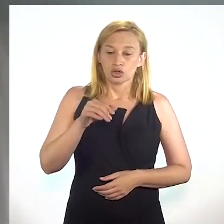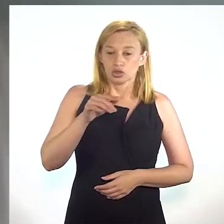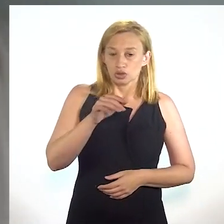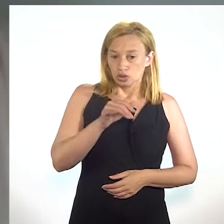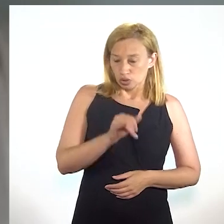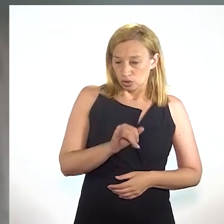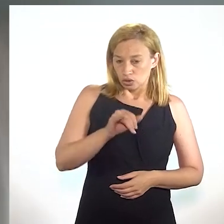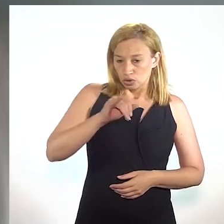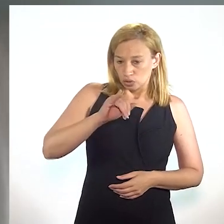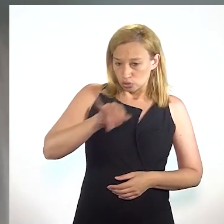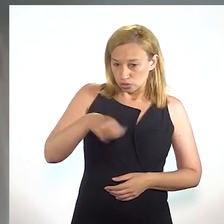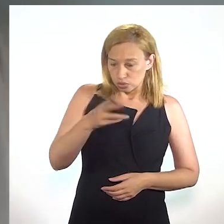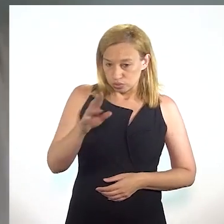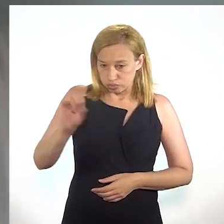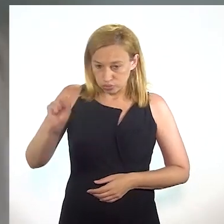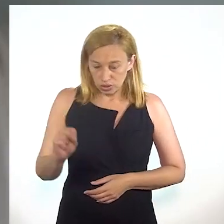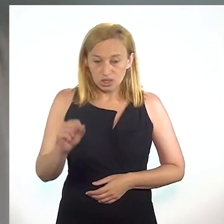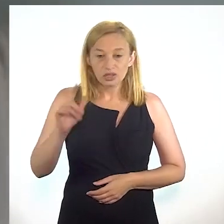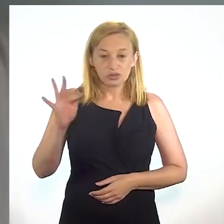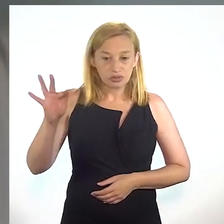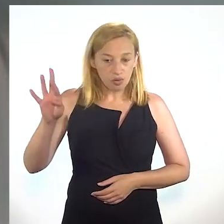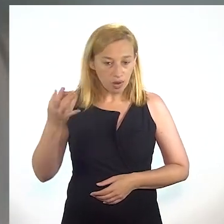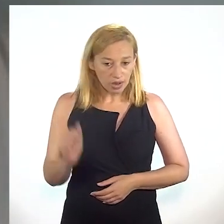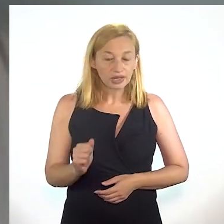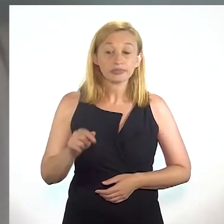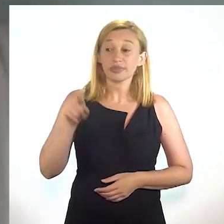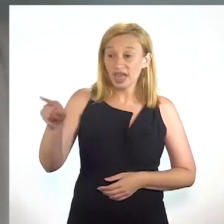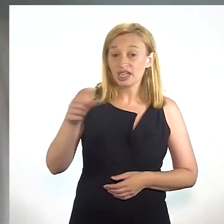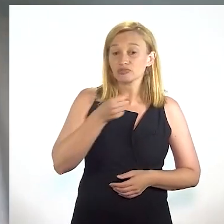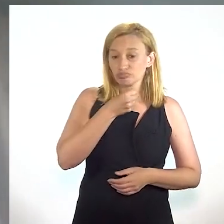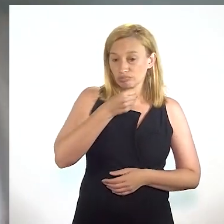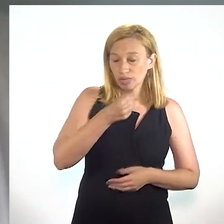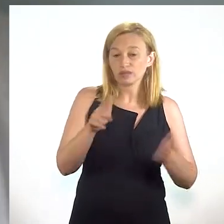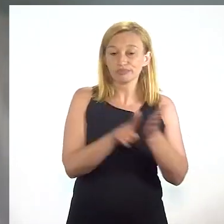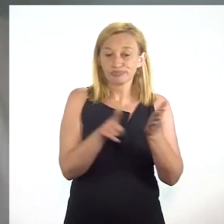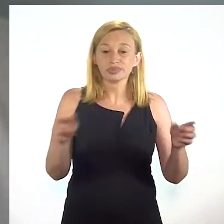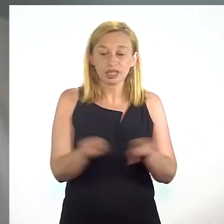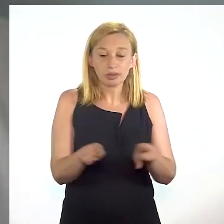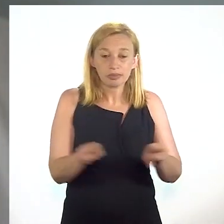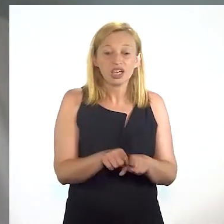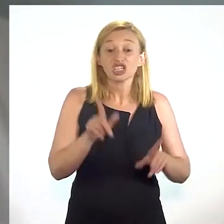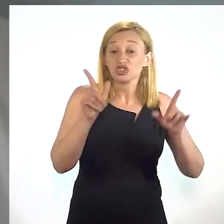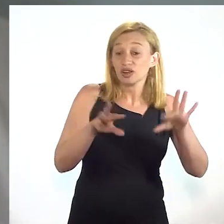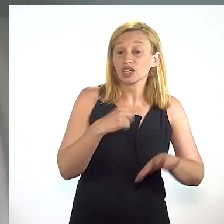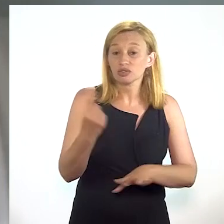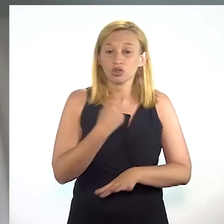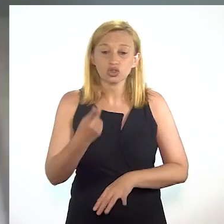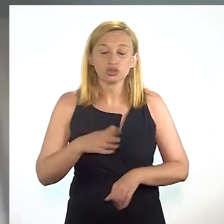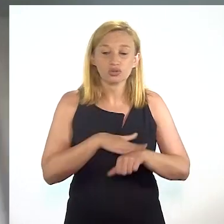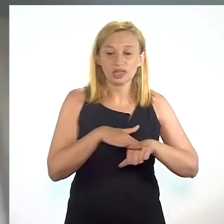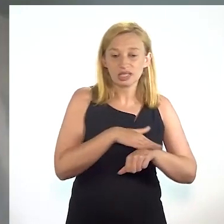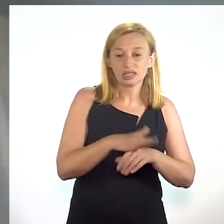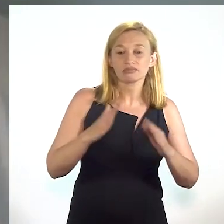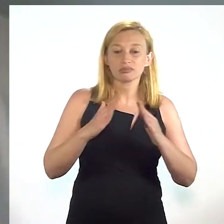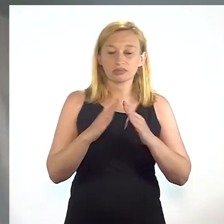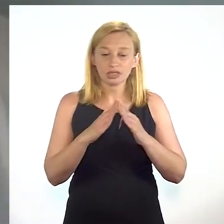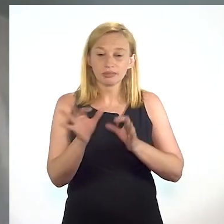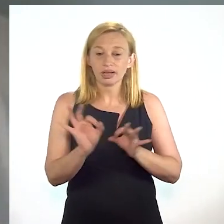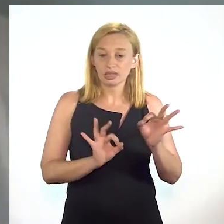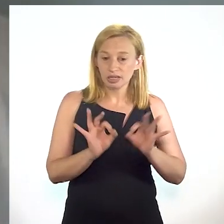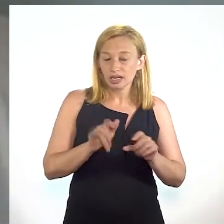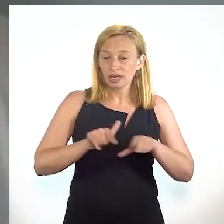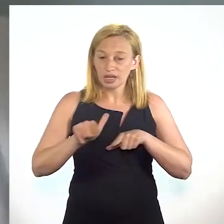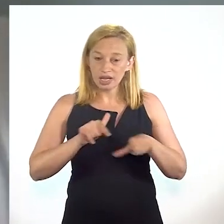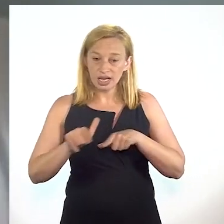A Carmen é jornalista também, e diferente do que a gente estava falando, né, do trabalho em